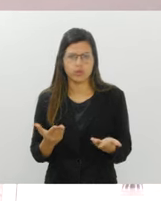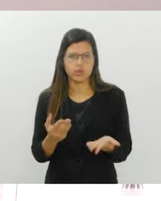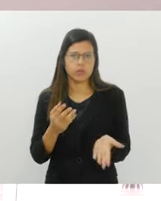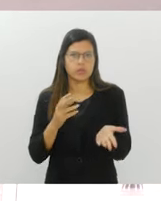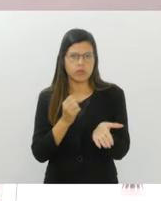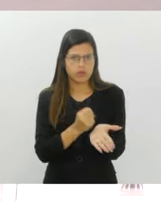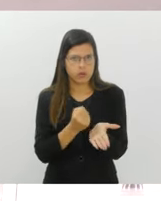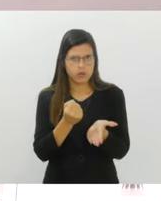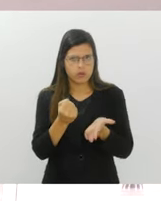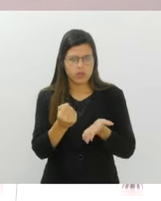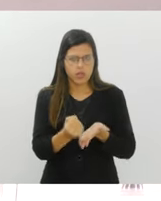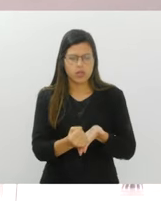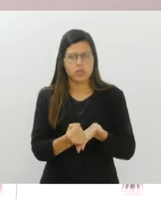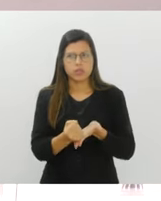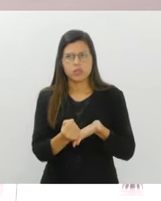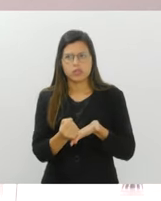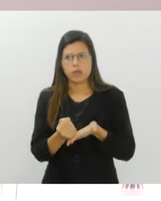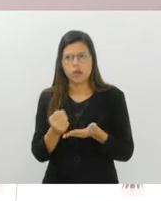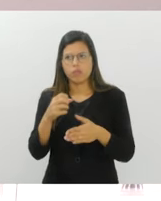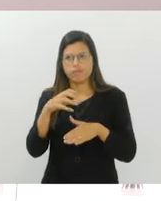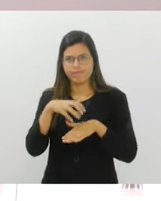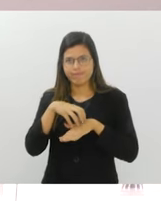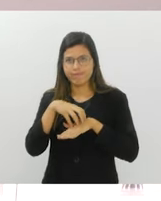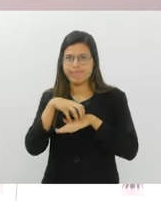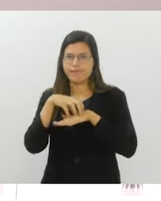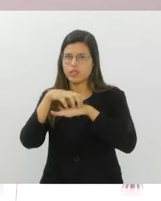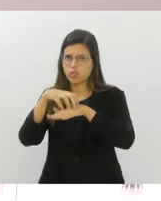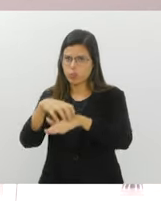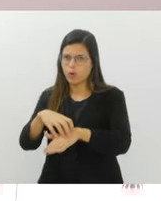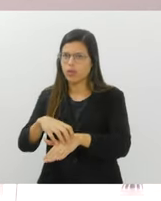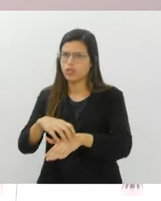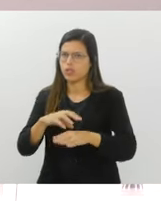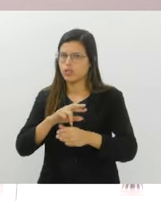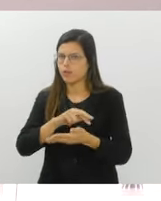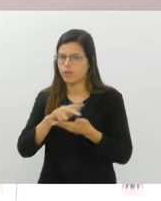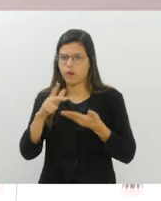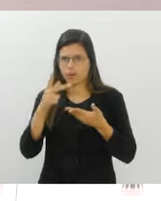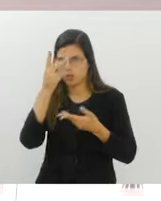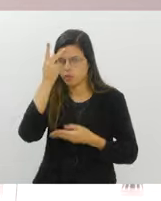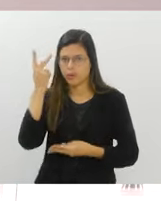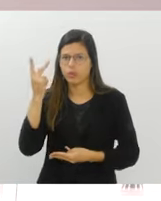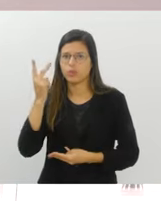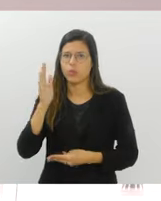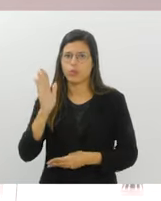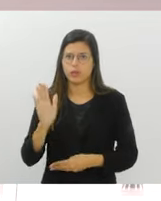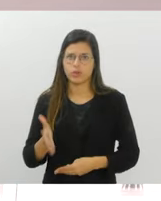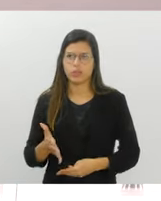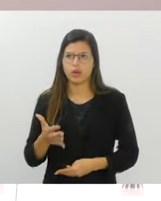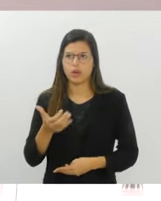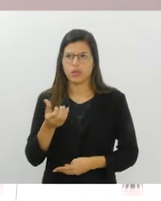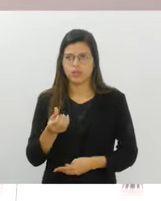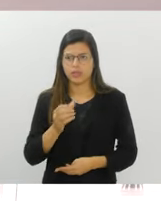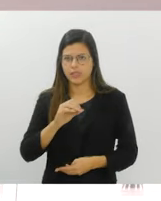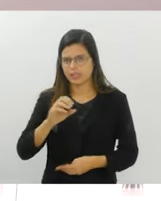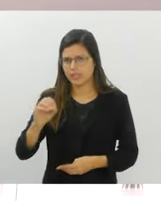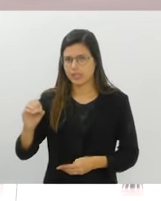concessão de um transporte de massa que diariamente, que ele já levou 600, já chegou na década de 70 a